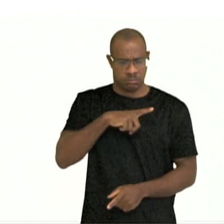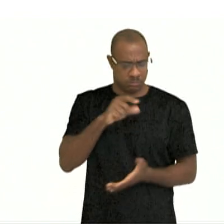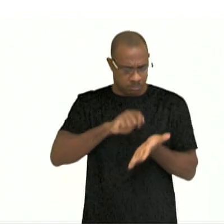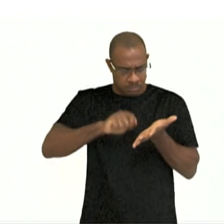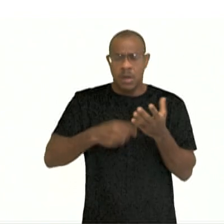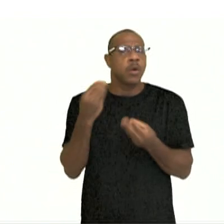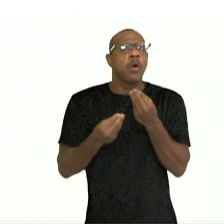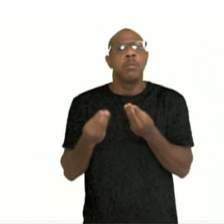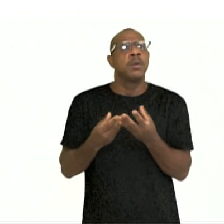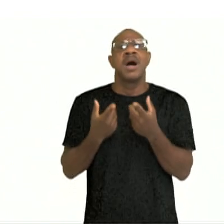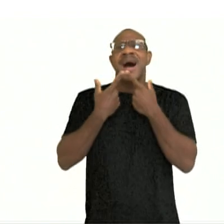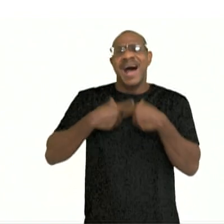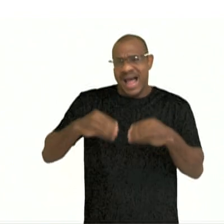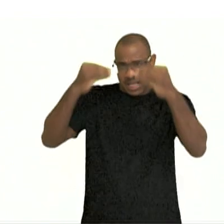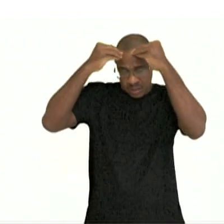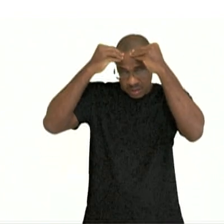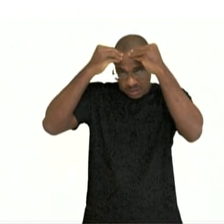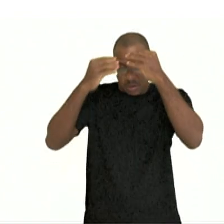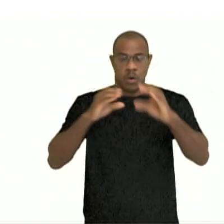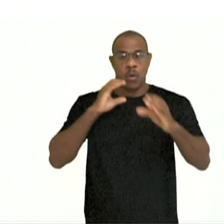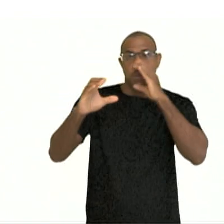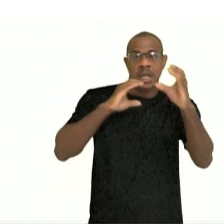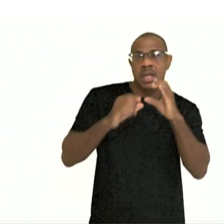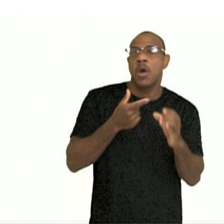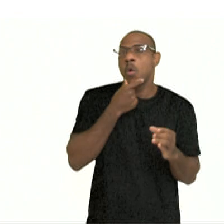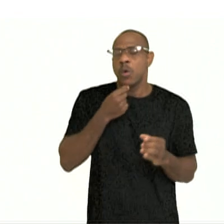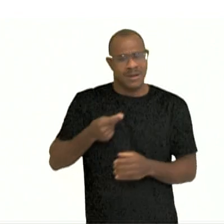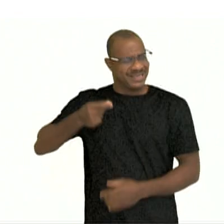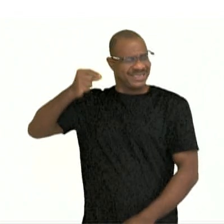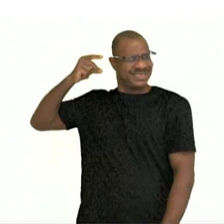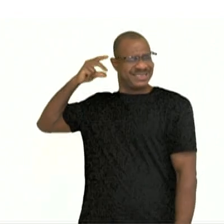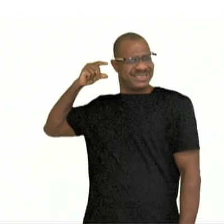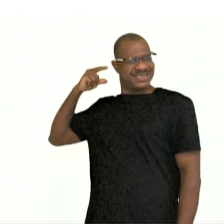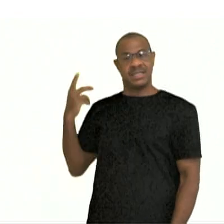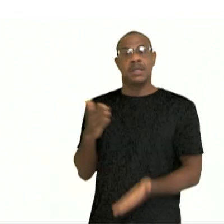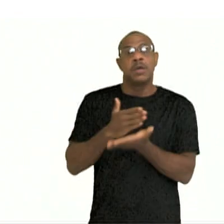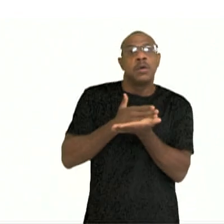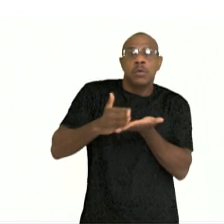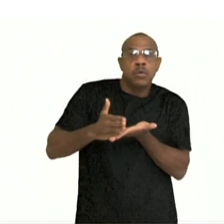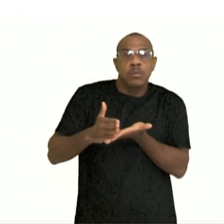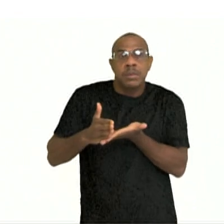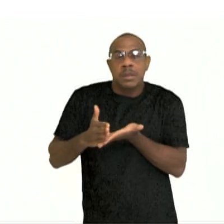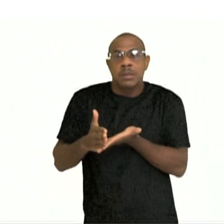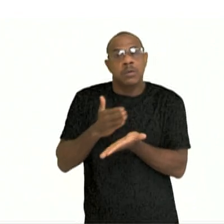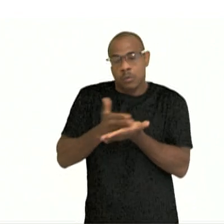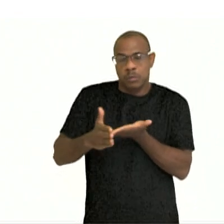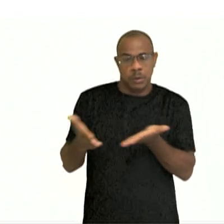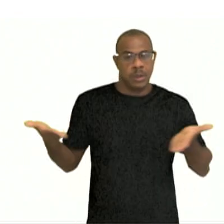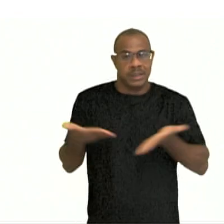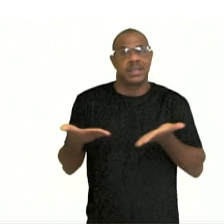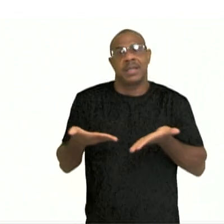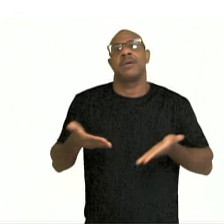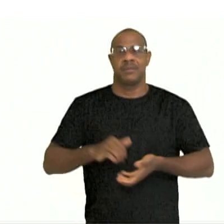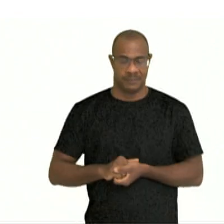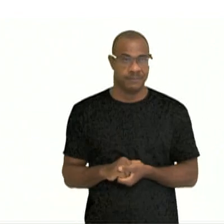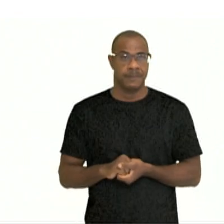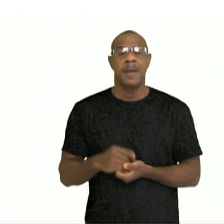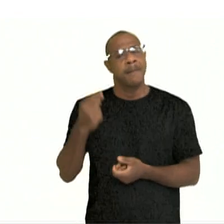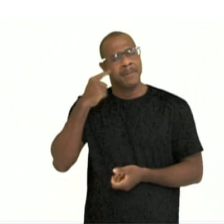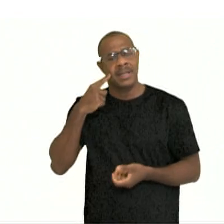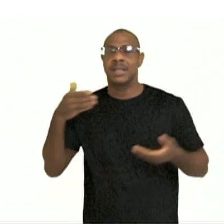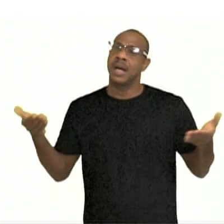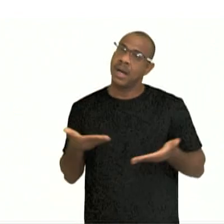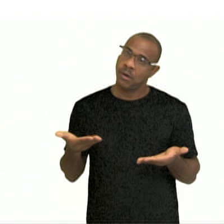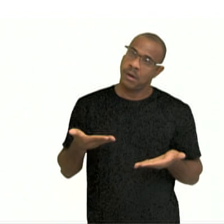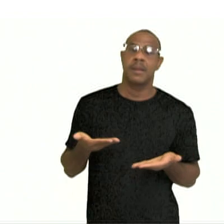que maneira a linguagem comunicação entre os homens primitivos se estabeleceu nos primórdios da humanidade. Pense um pouco